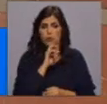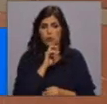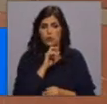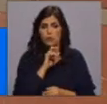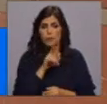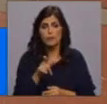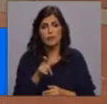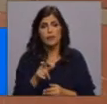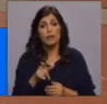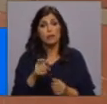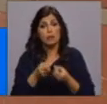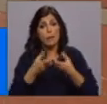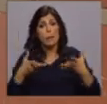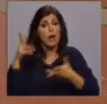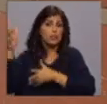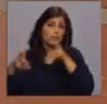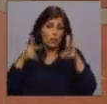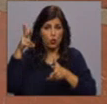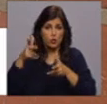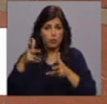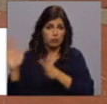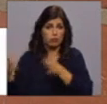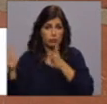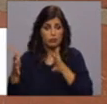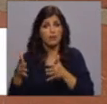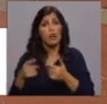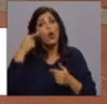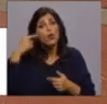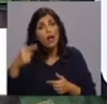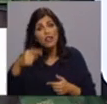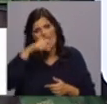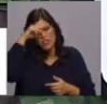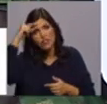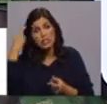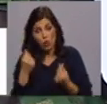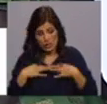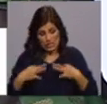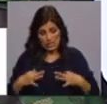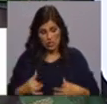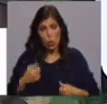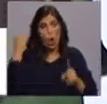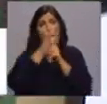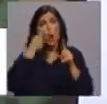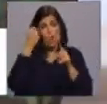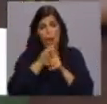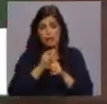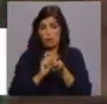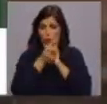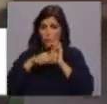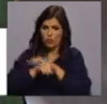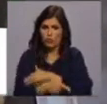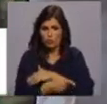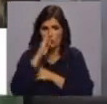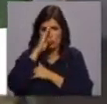scale-up industrial. No uniforme do dia-a-dia, a diferença está no tecido. No de combate, as mudanças são bem mais profundas pelo militar do